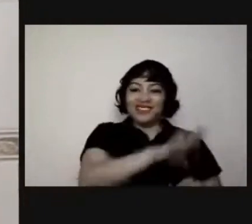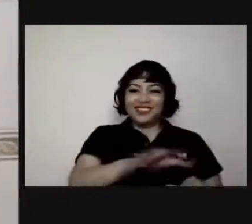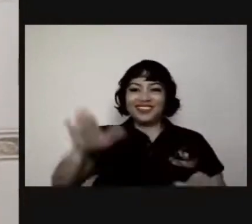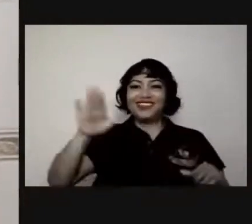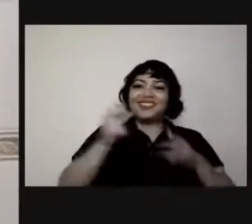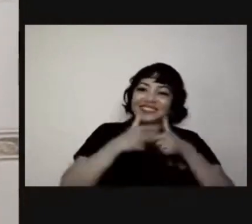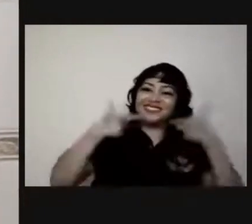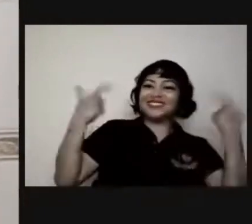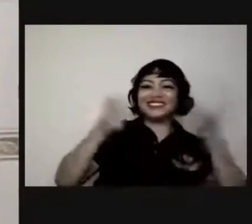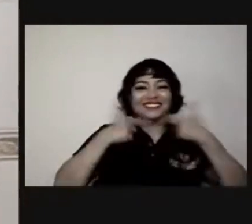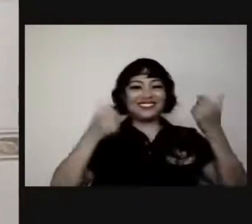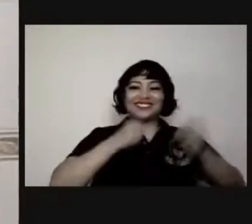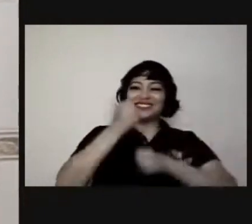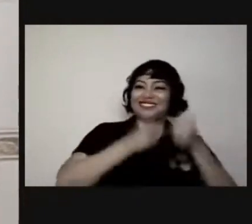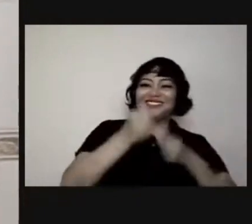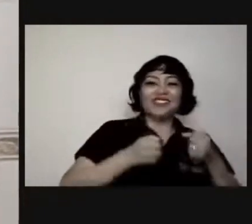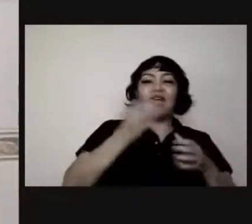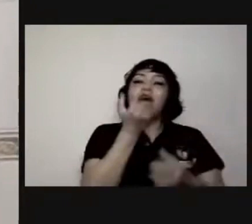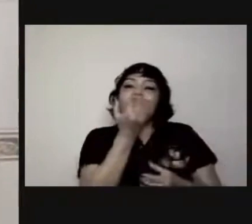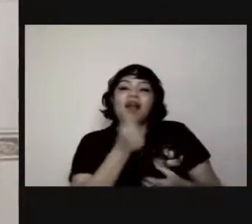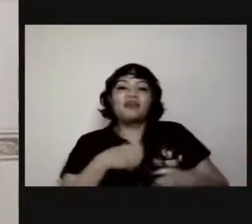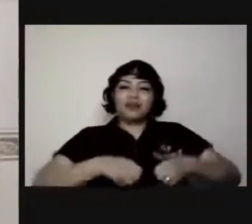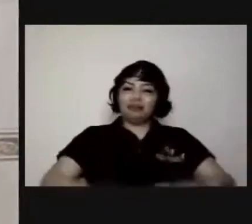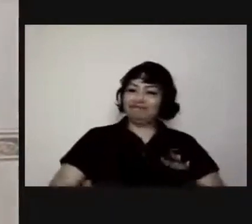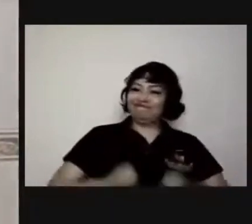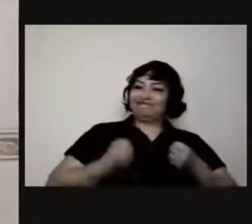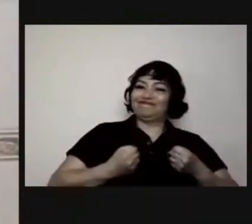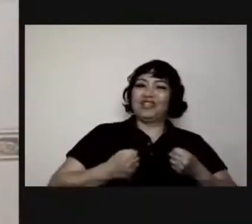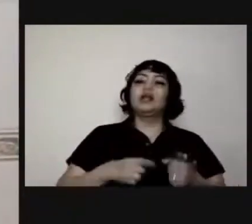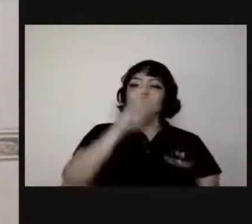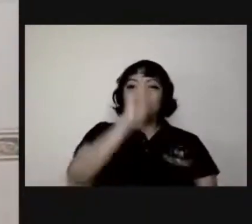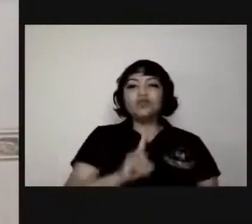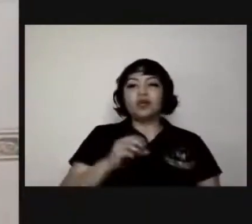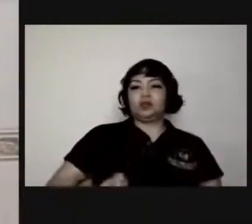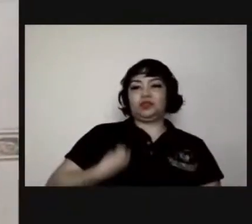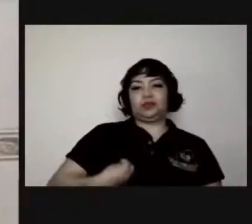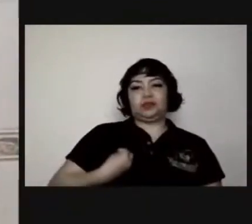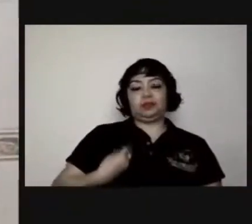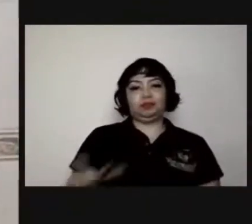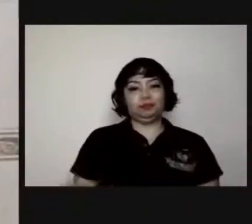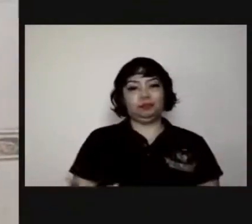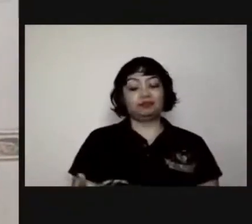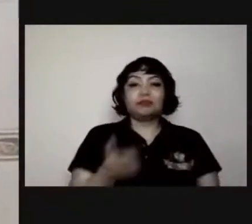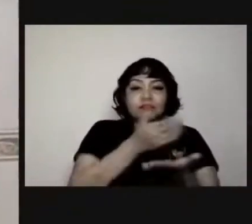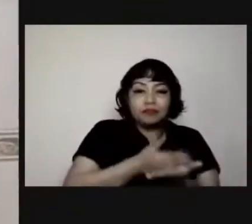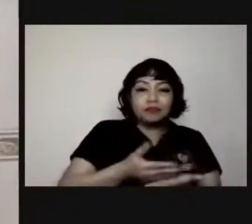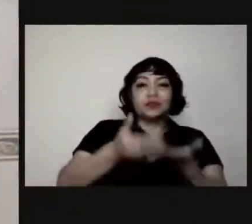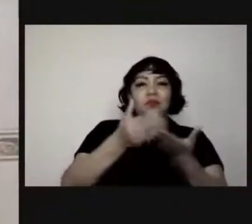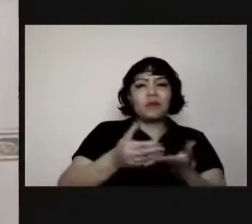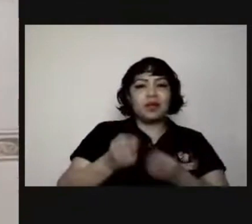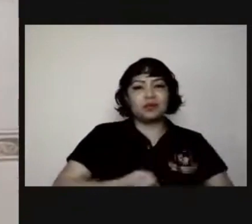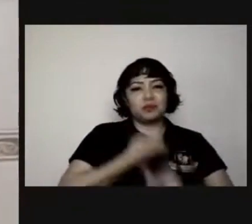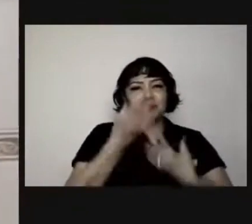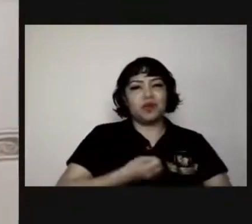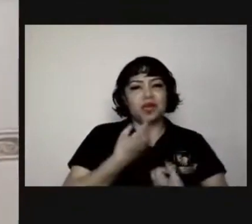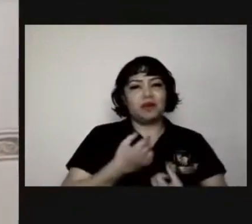correndo. Alimentadas e educadas têm direito de viver. Então, quando a pessoa inicia o seu poema, a gente acha assim, vai ser mais